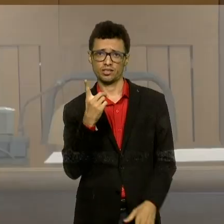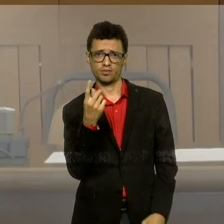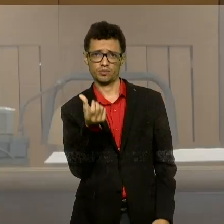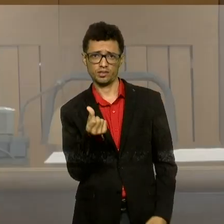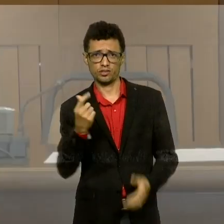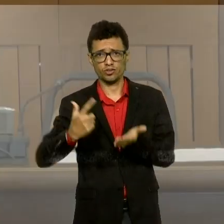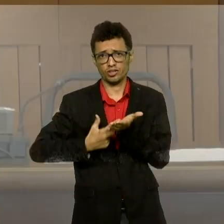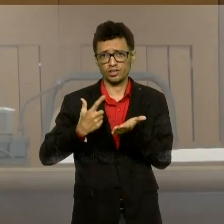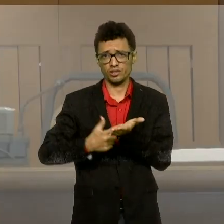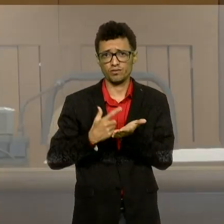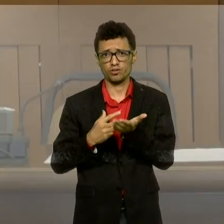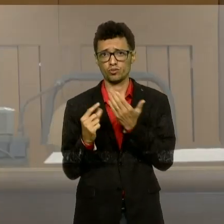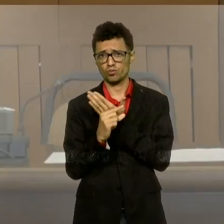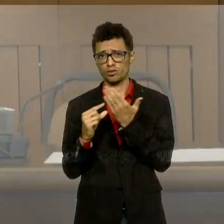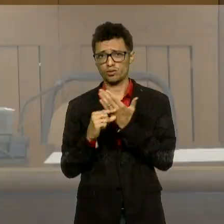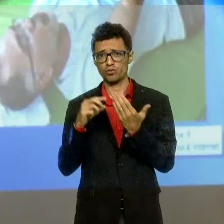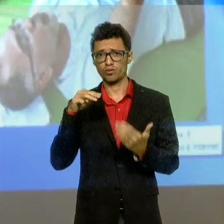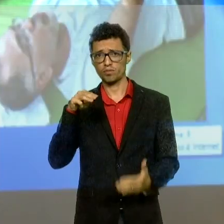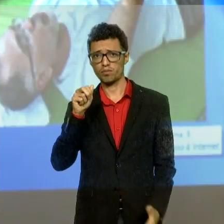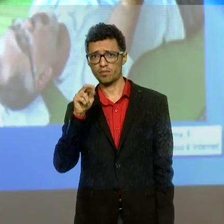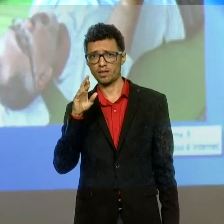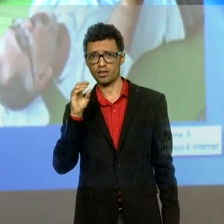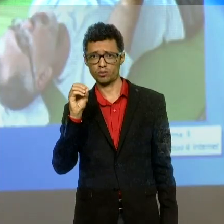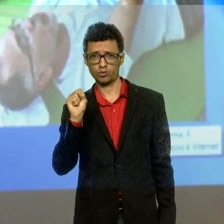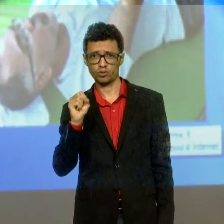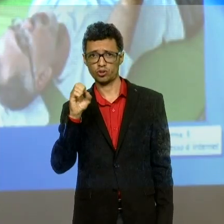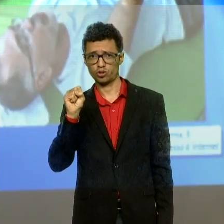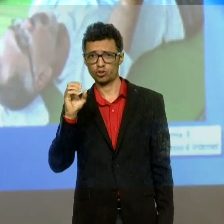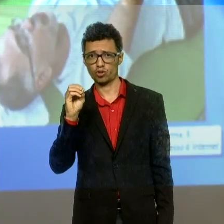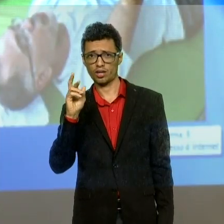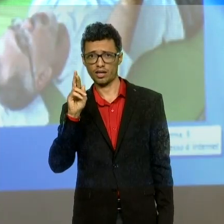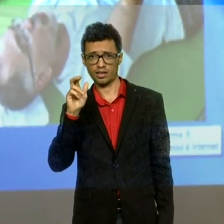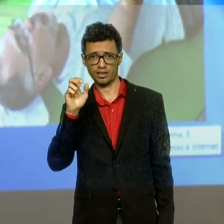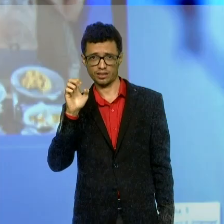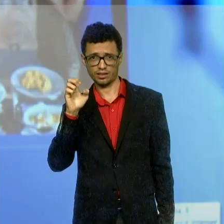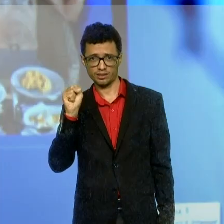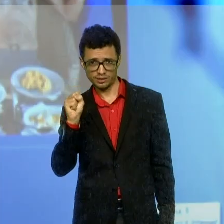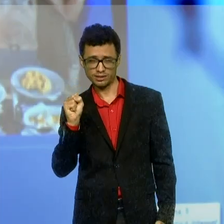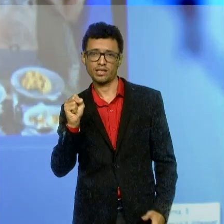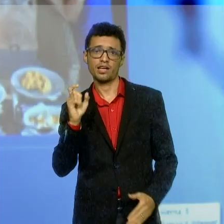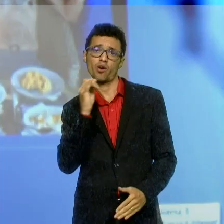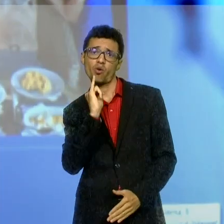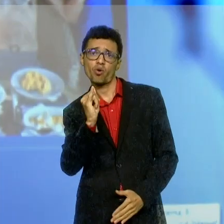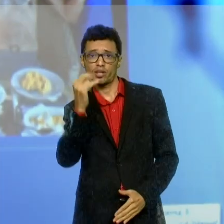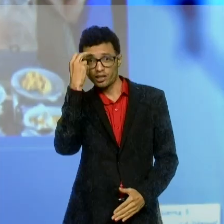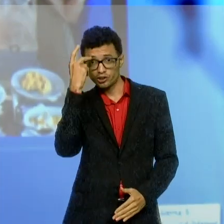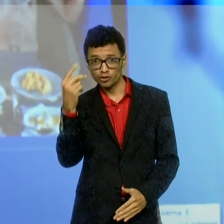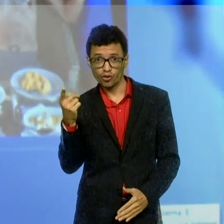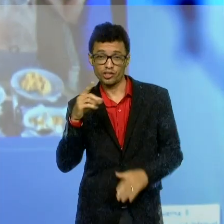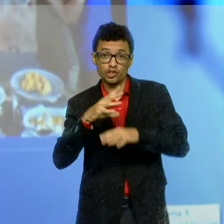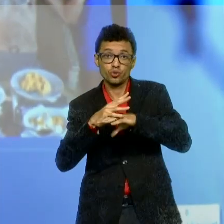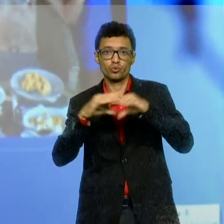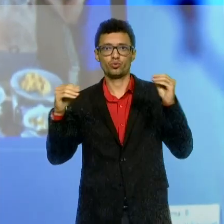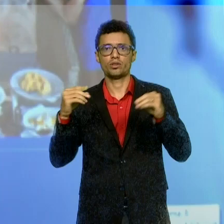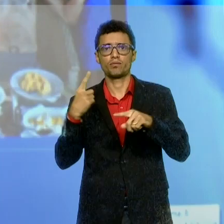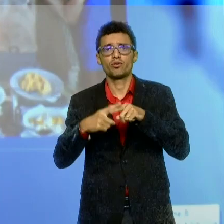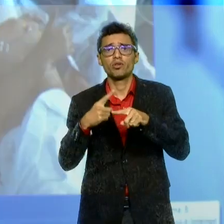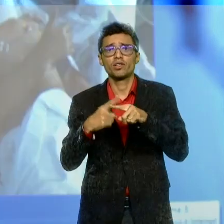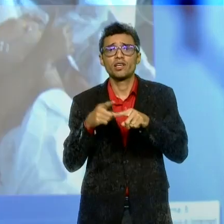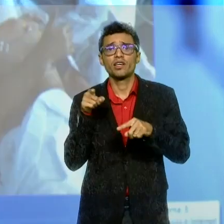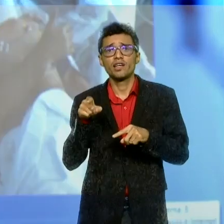maranhense Marcos Soares Brasil Conta a trajetória de recuperação dele após sofrer um acidente em